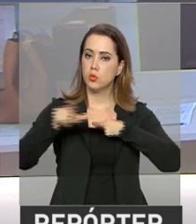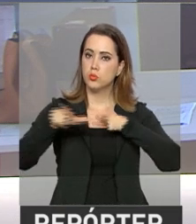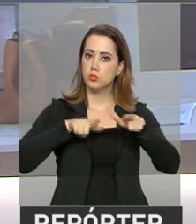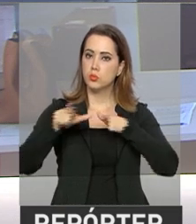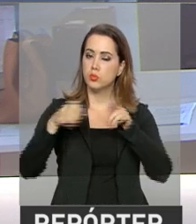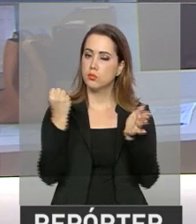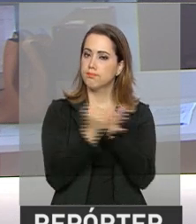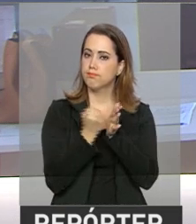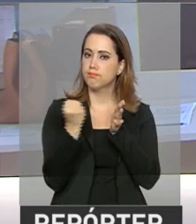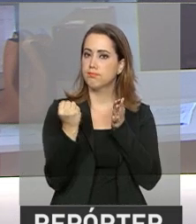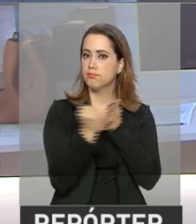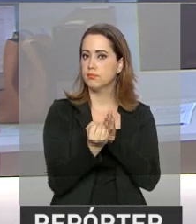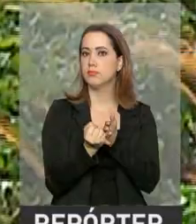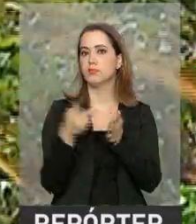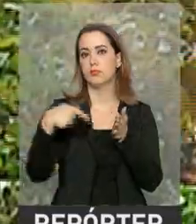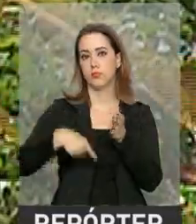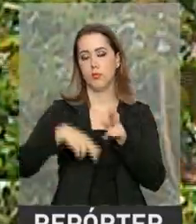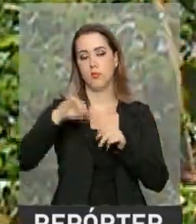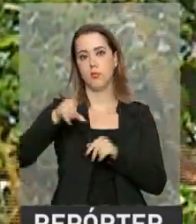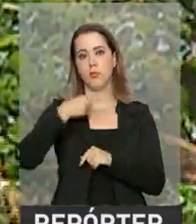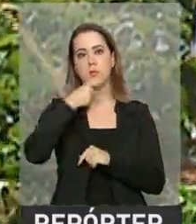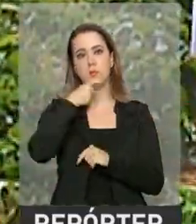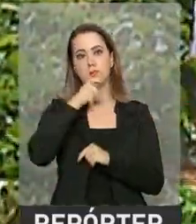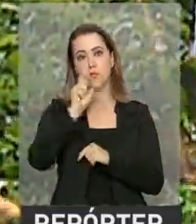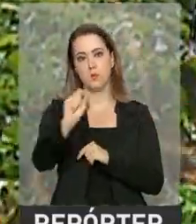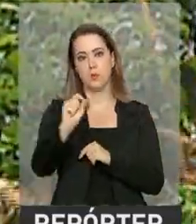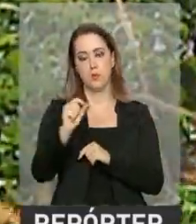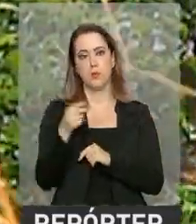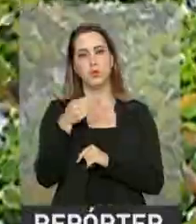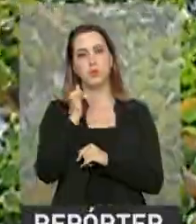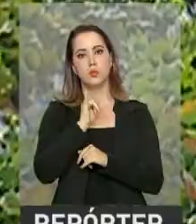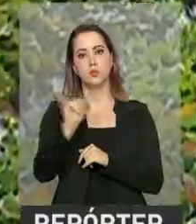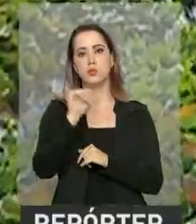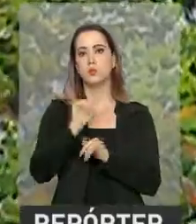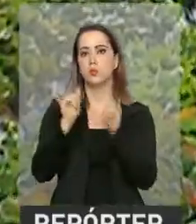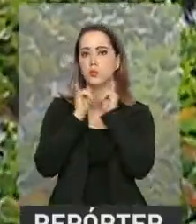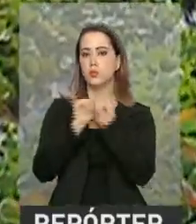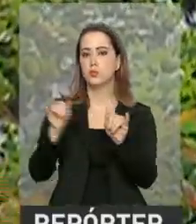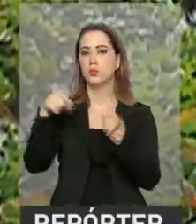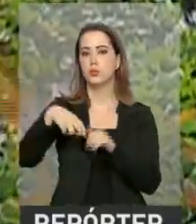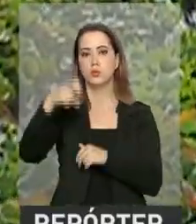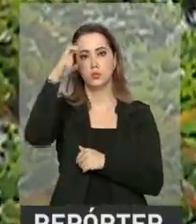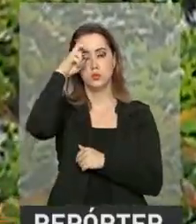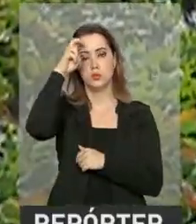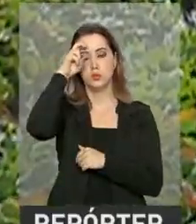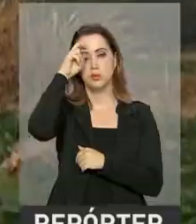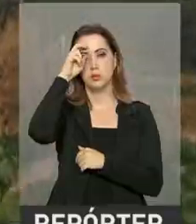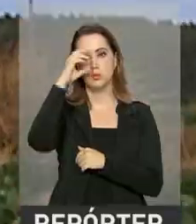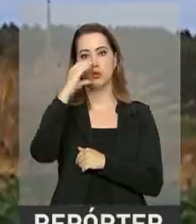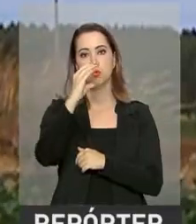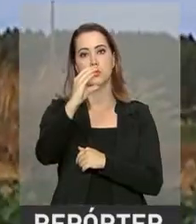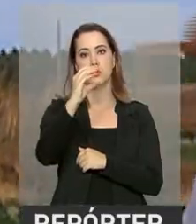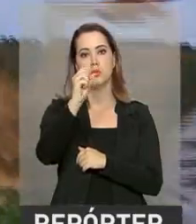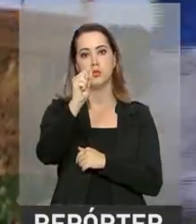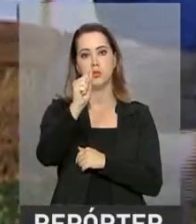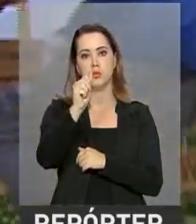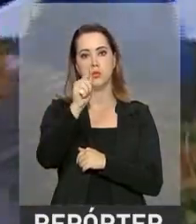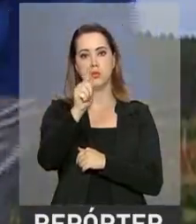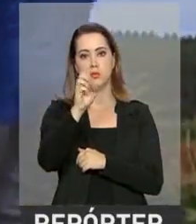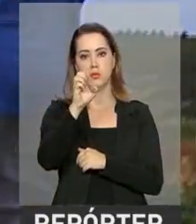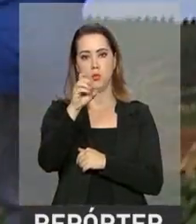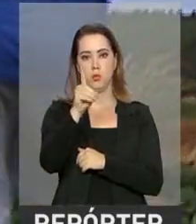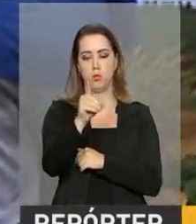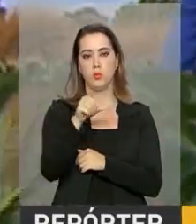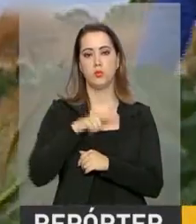formais no país em Julho de acordo com dados divulgados nesta quinta-feira pelo cadastro Geral de Empregados e desempregados CAGED o